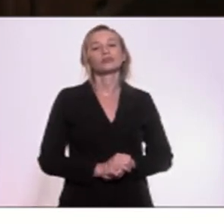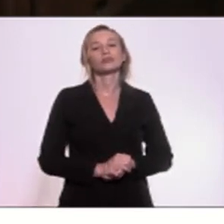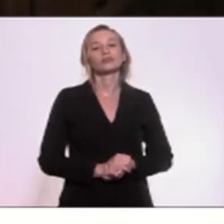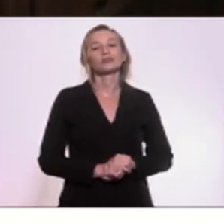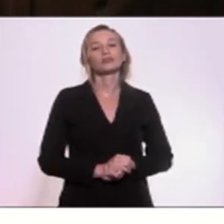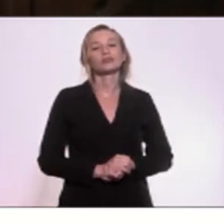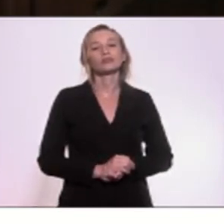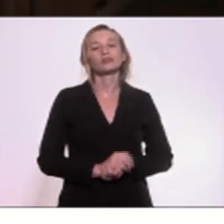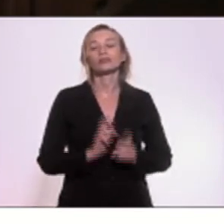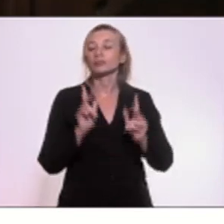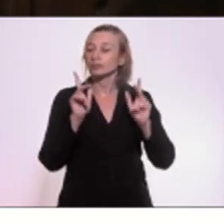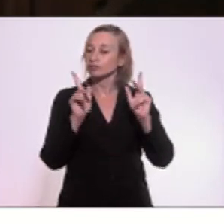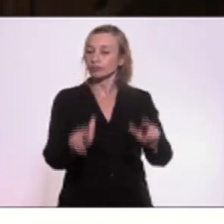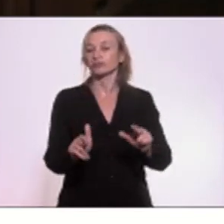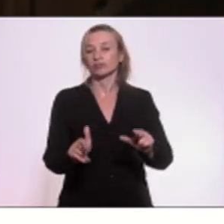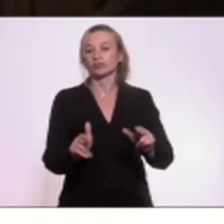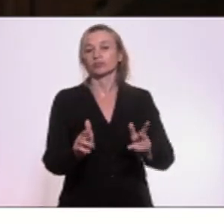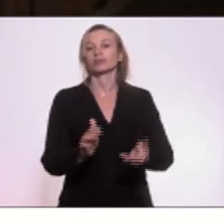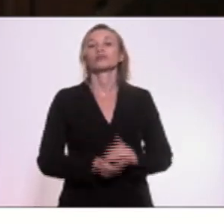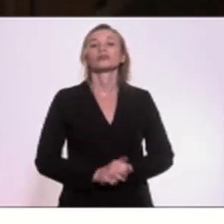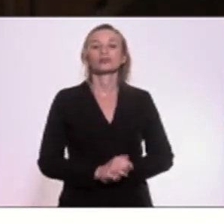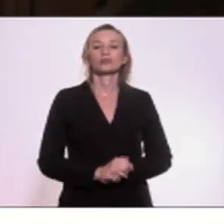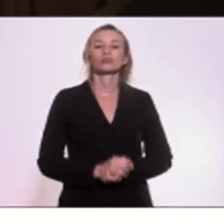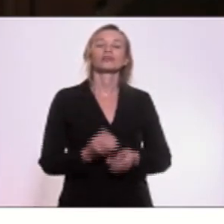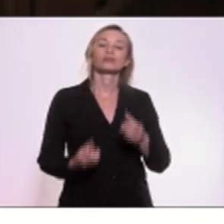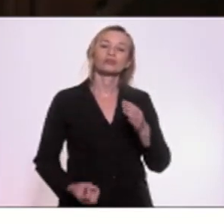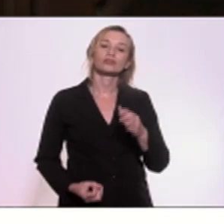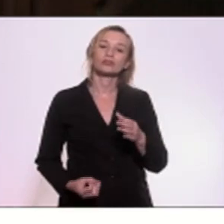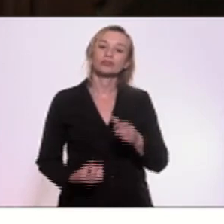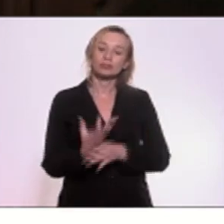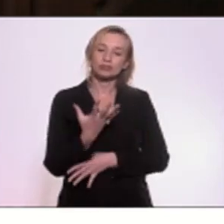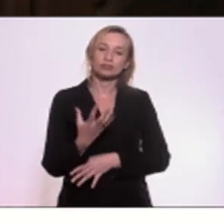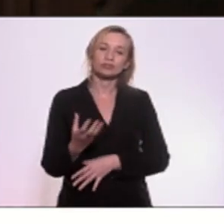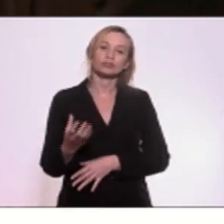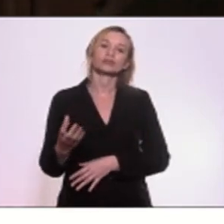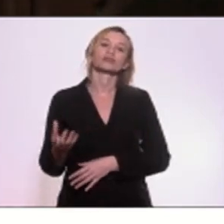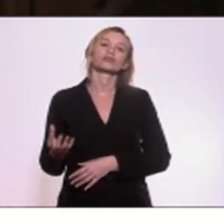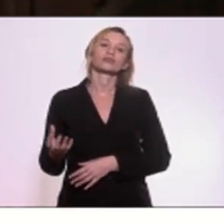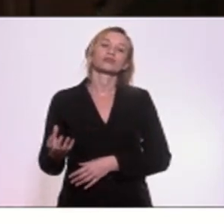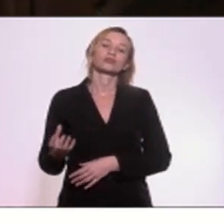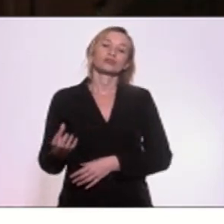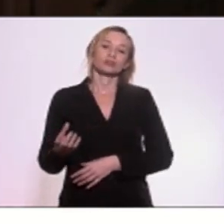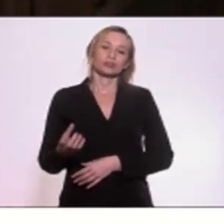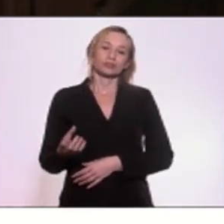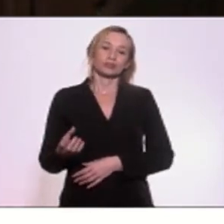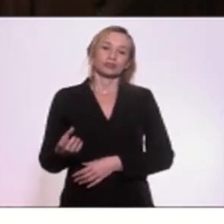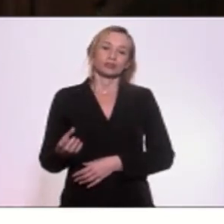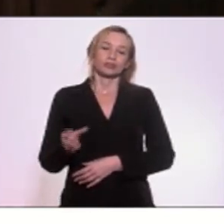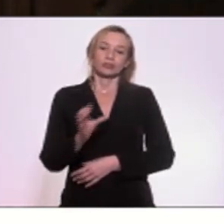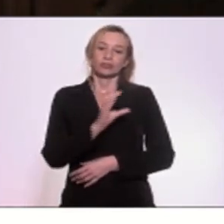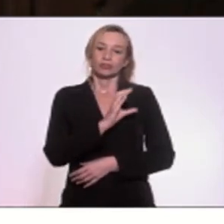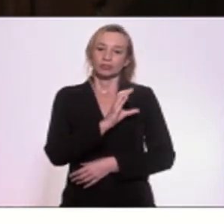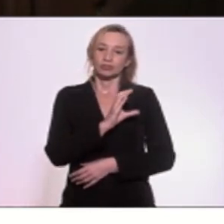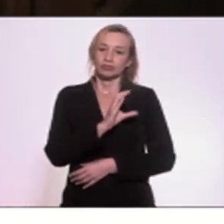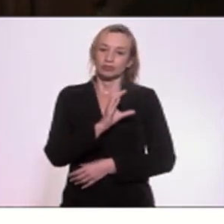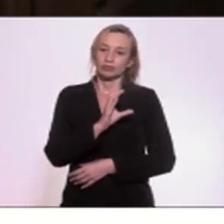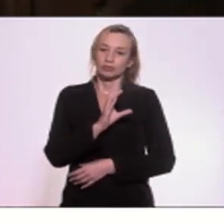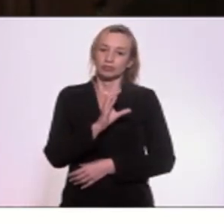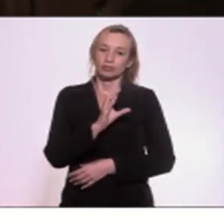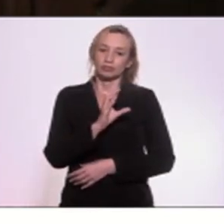do mesmo teor feita pela Comissão de Cultura da Câmara Municipal da cidade do Rio de Janeiro e